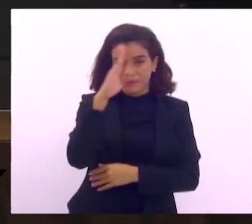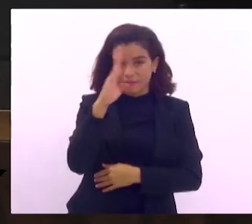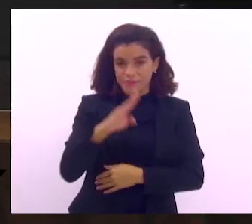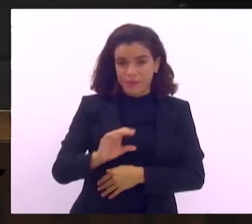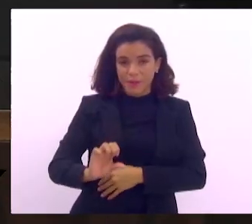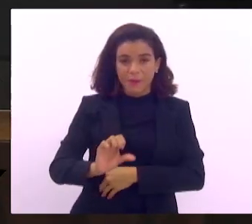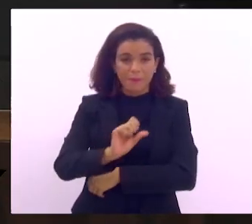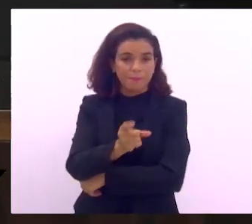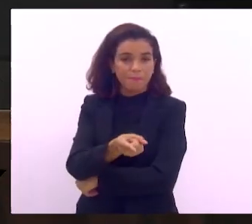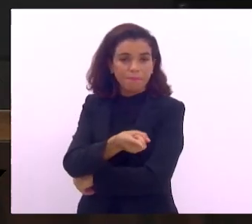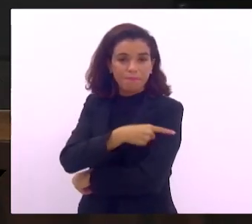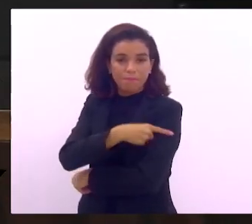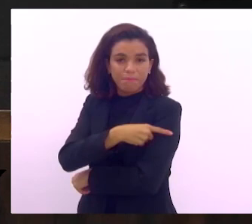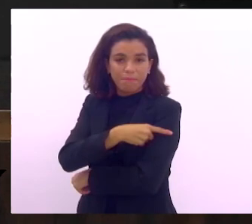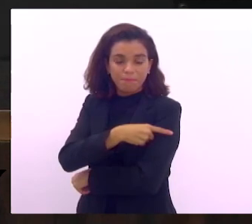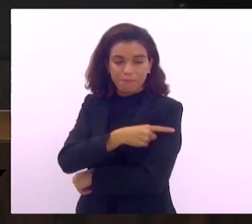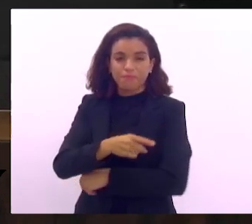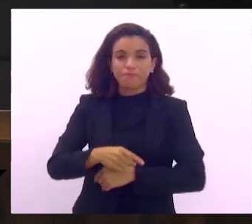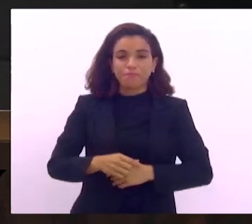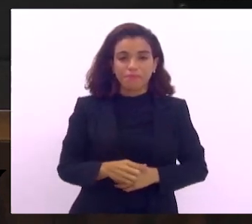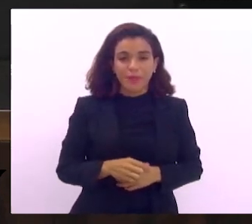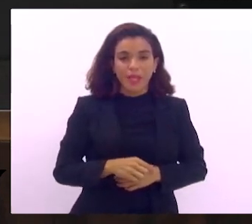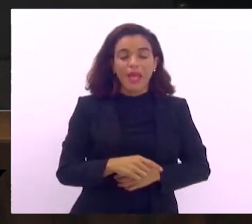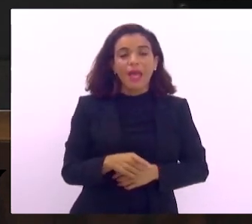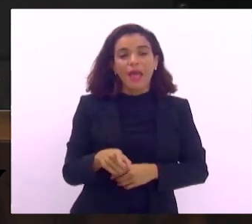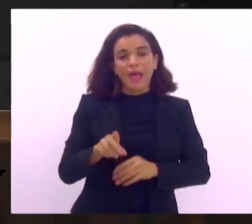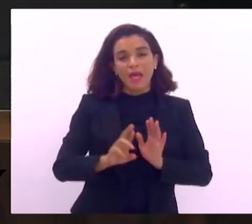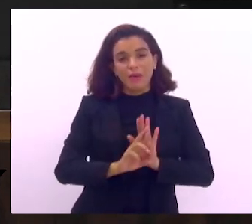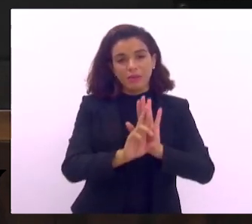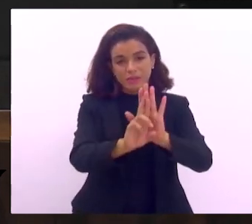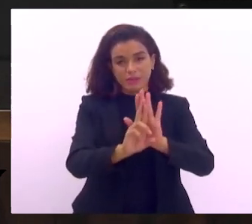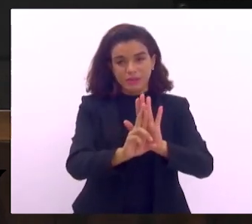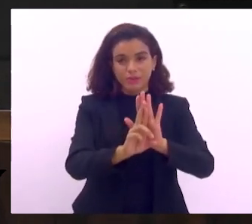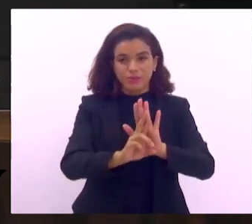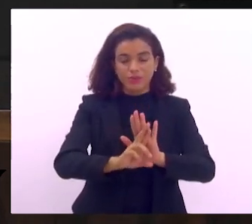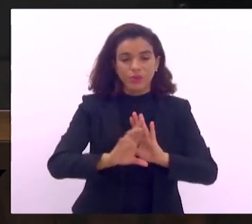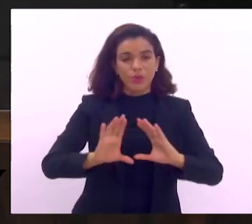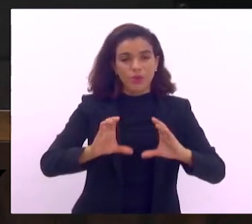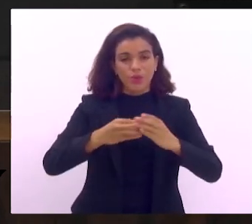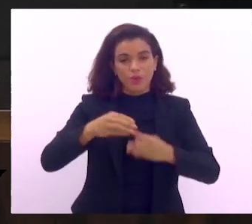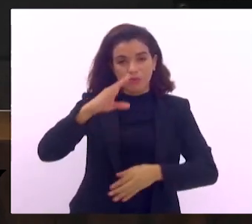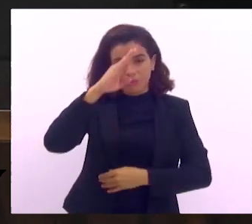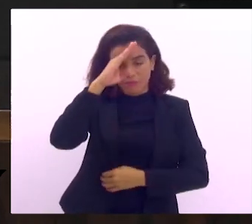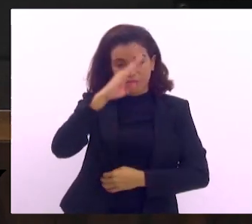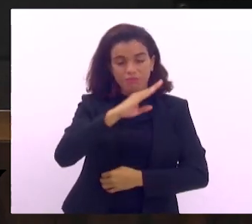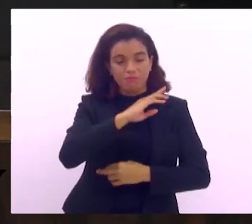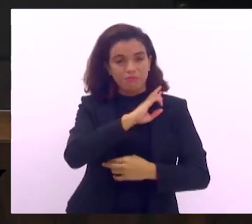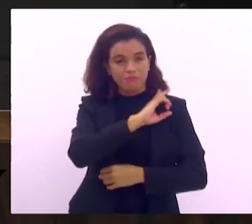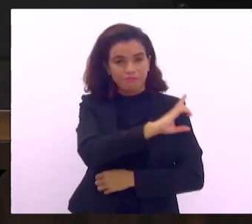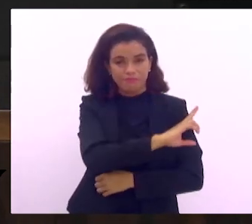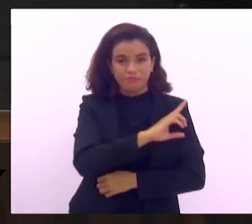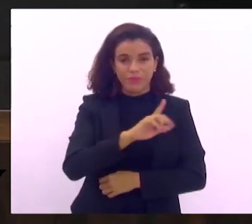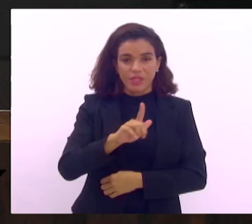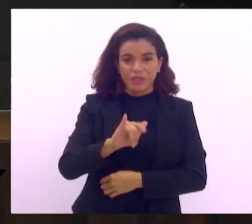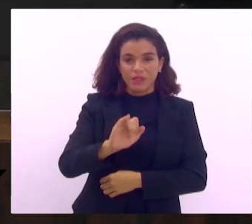primeiro-tenente Nayara, representantes do Comando Militar do Leste, General de Brigada Lima Gil